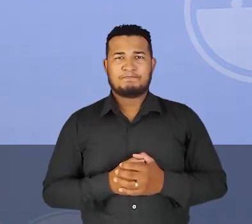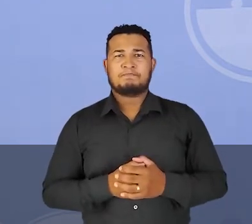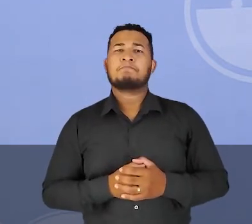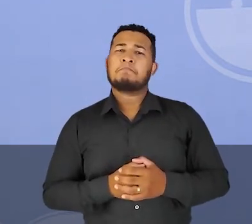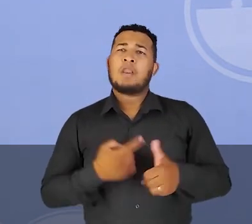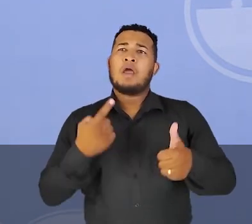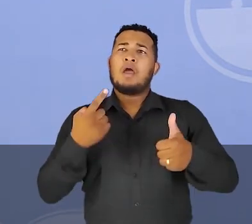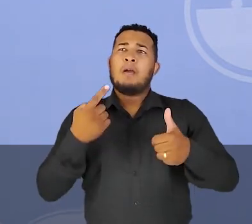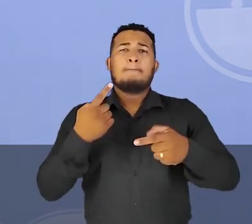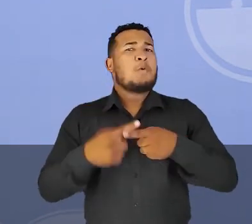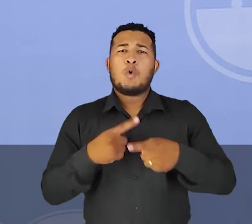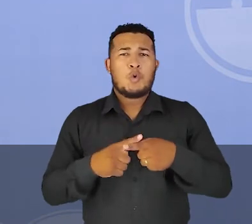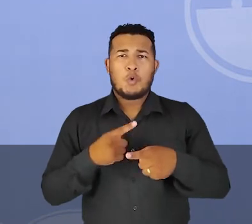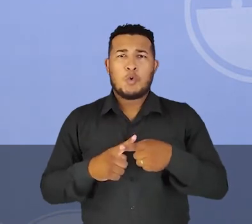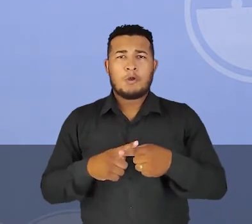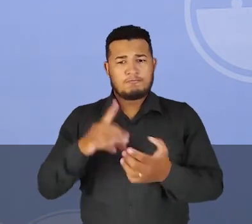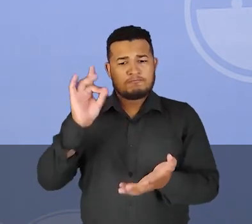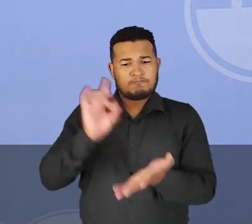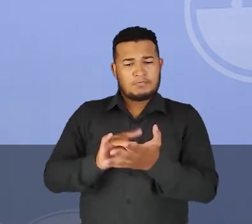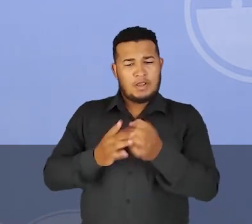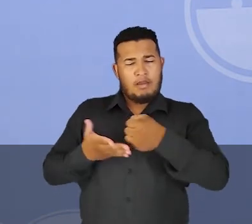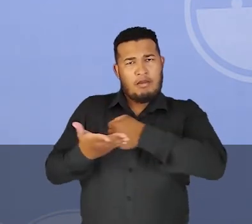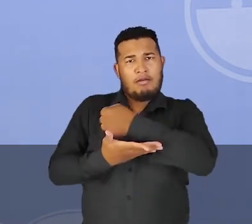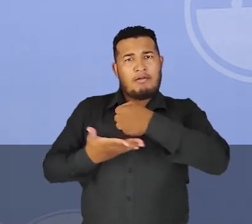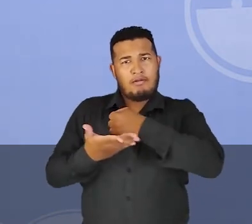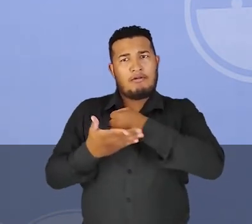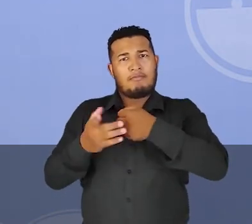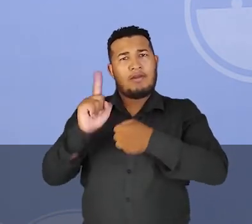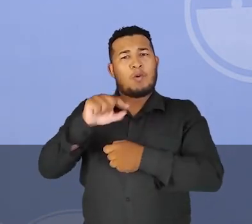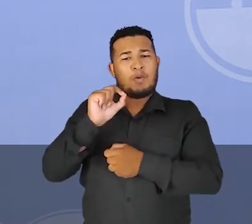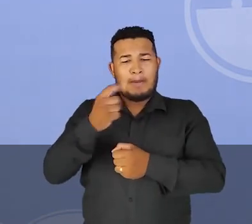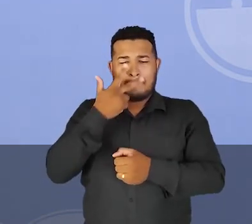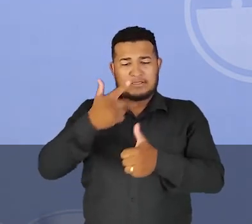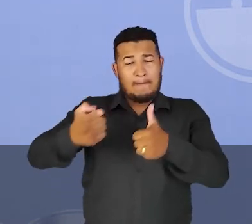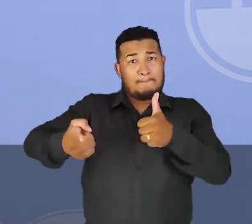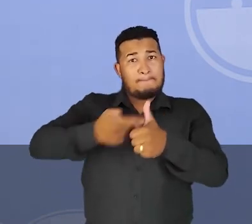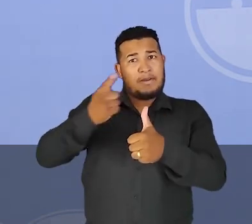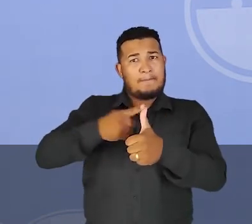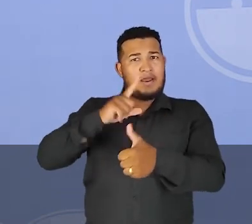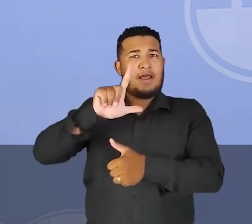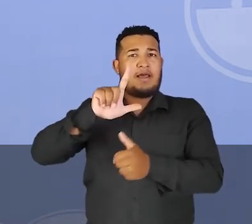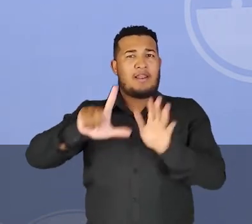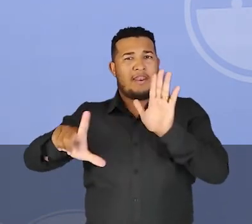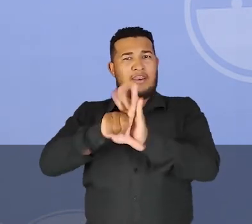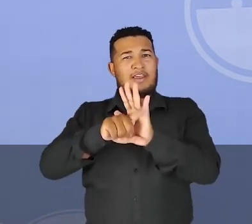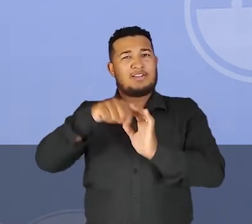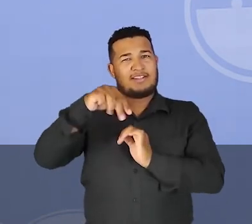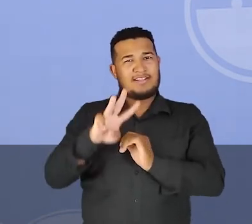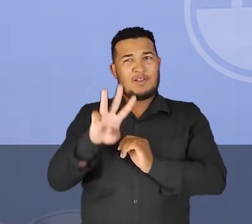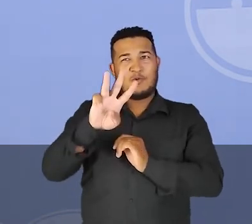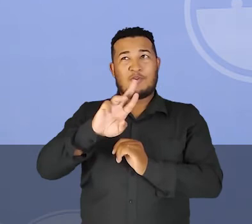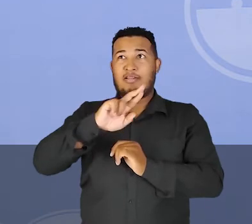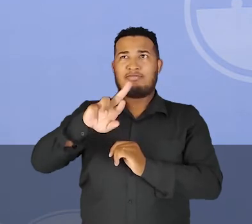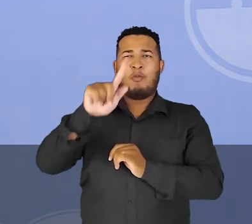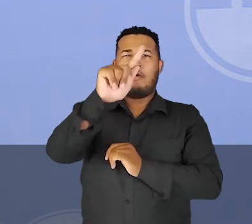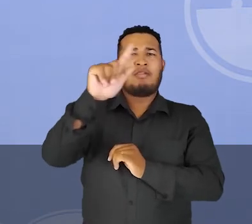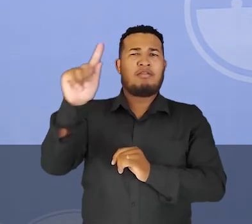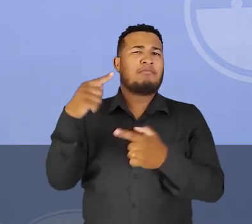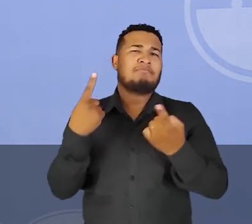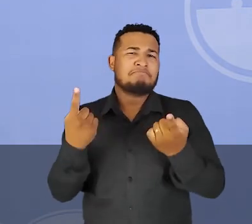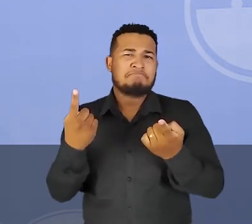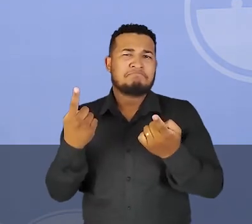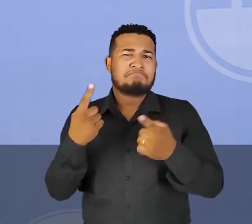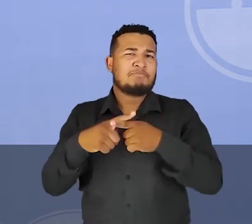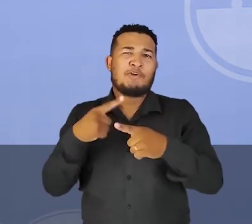por que este fundamento é a primeira lei de Newton e não é a primeira lei de Galileu? Né? Porque